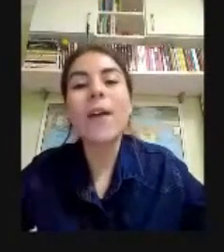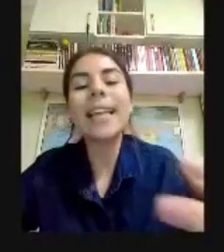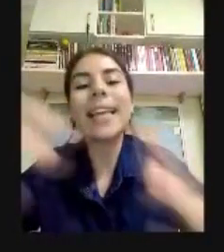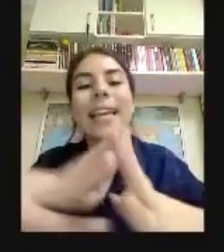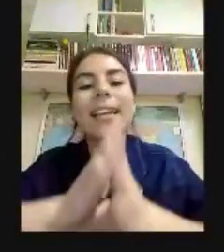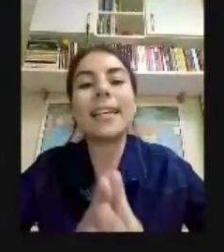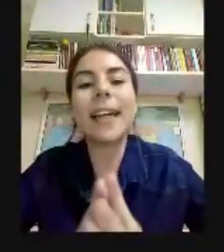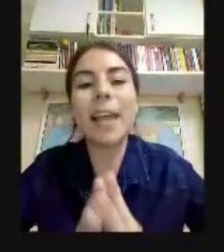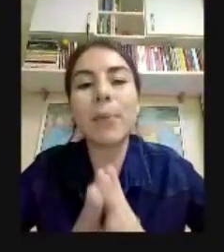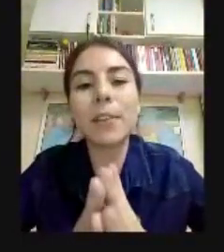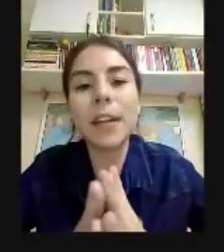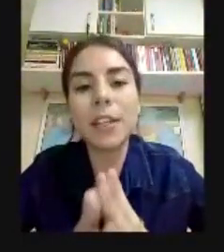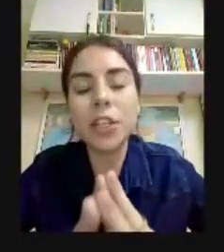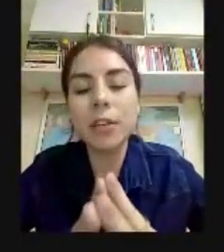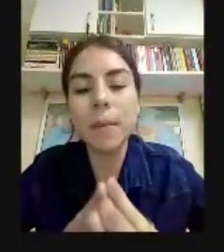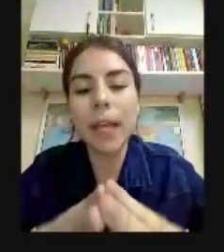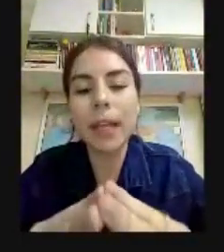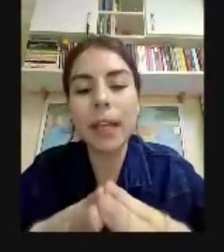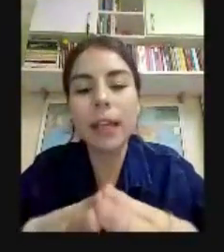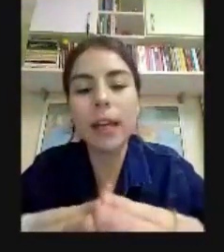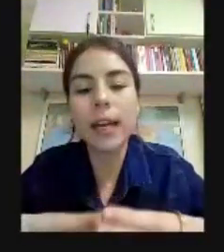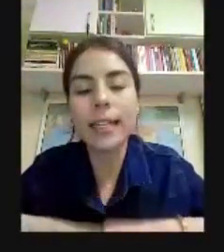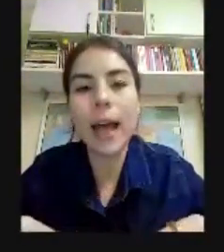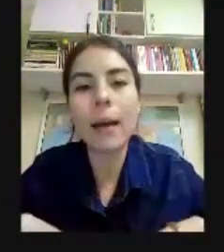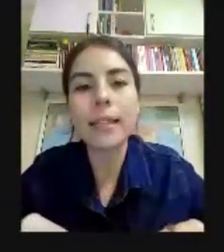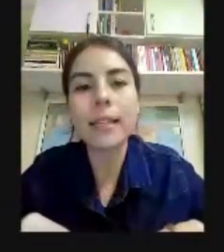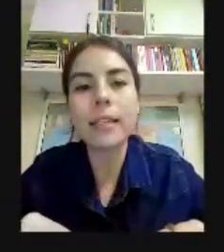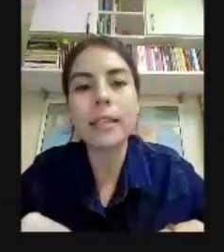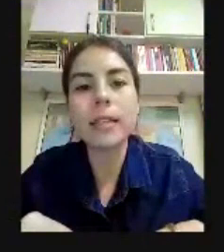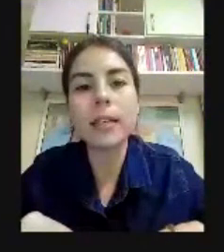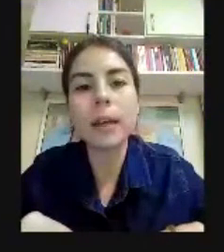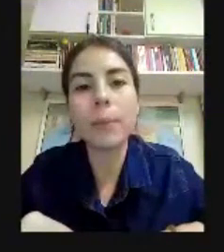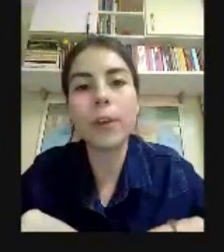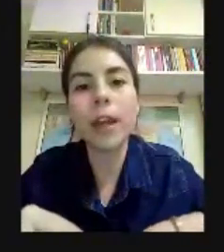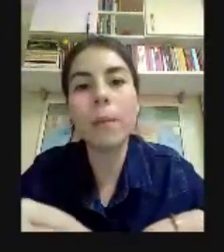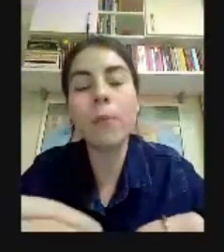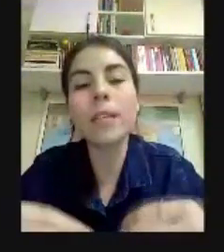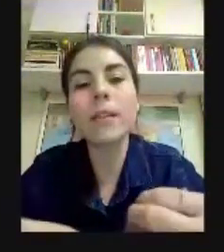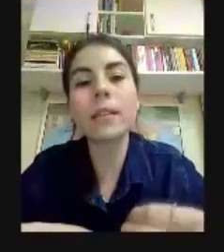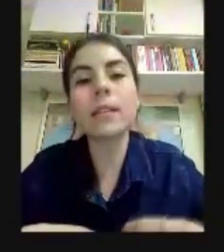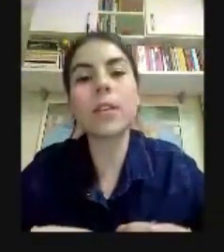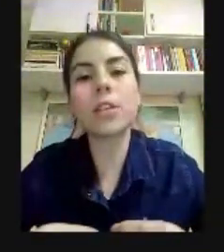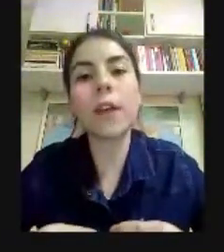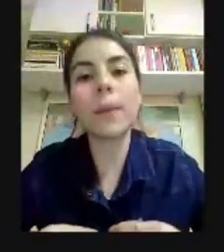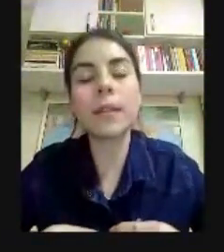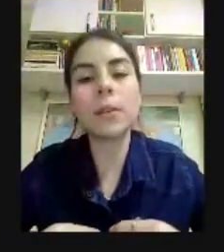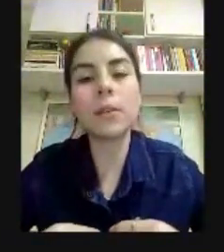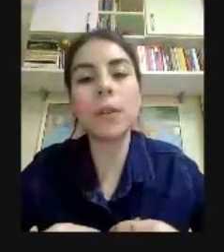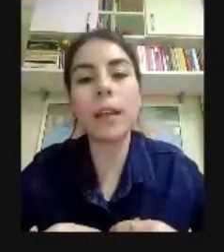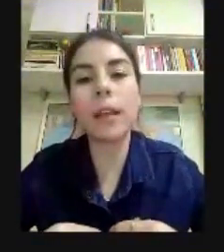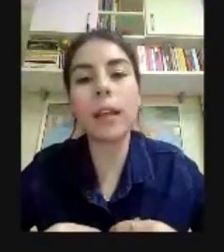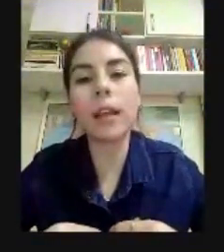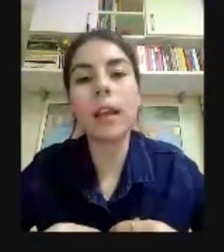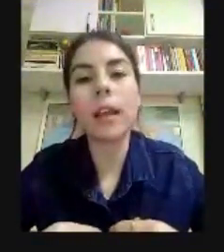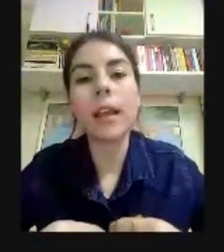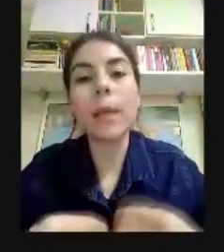tão aqui é importante também a ressaltar essas porque muitas vezes a gente fica pensando